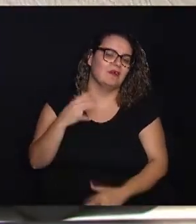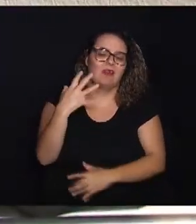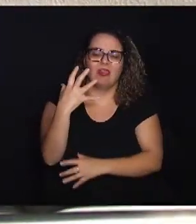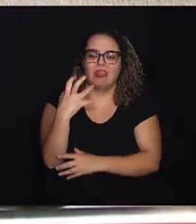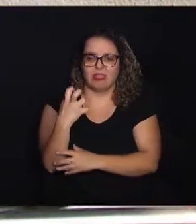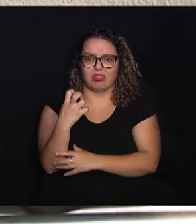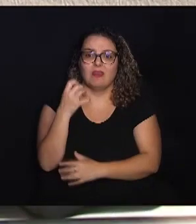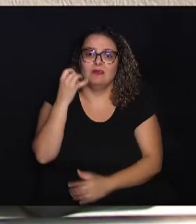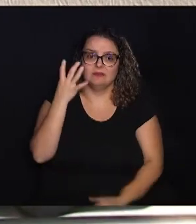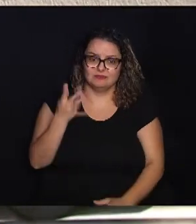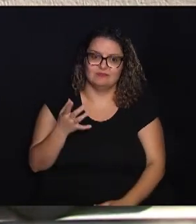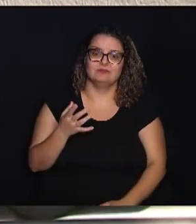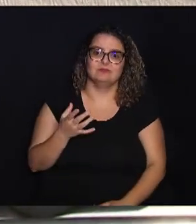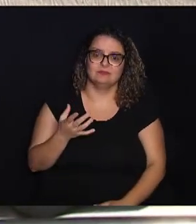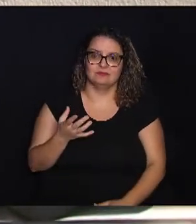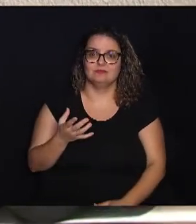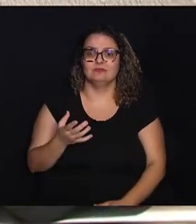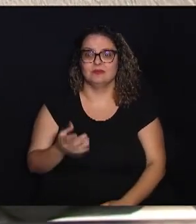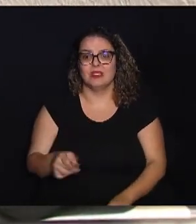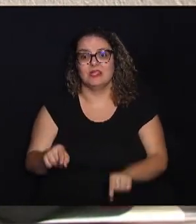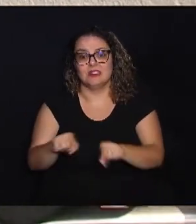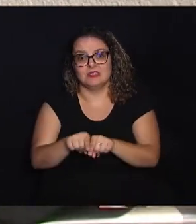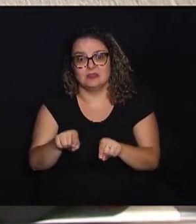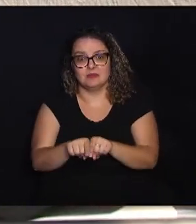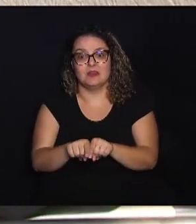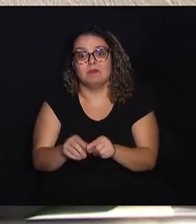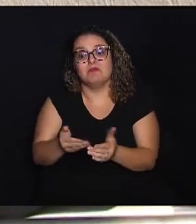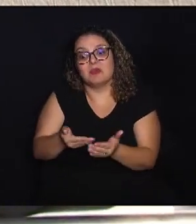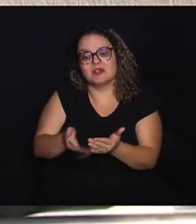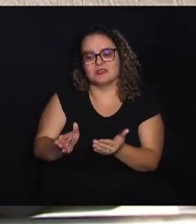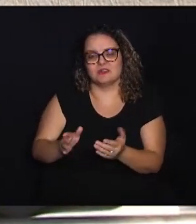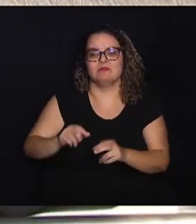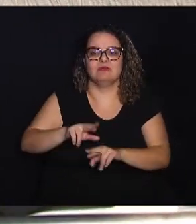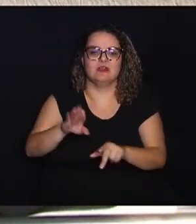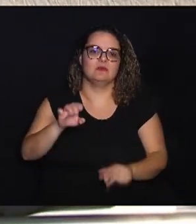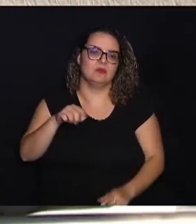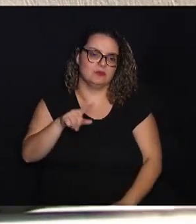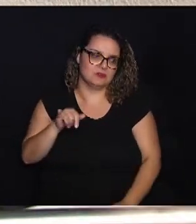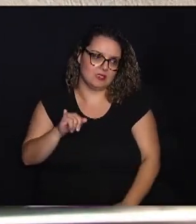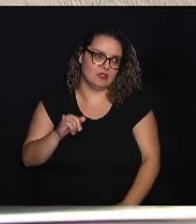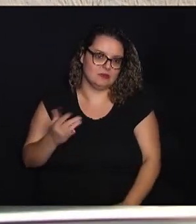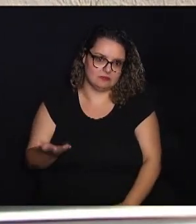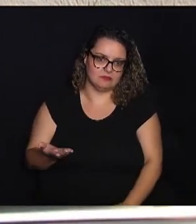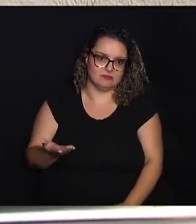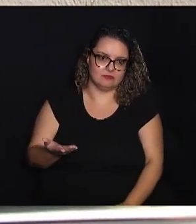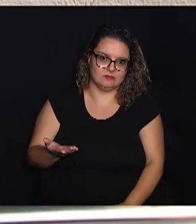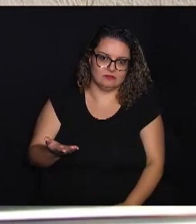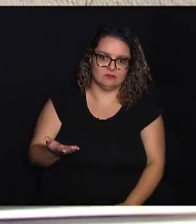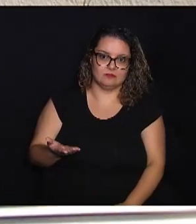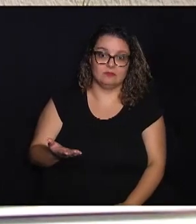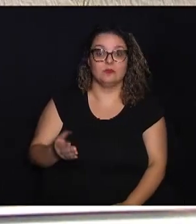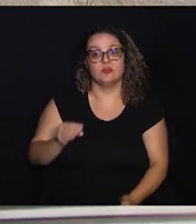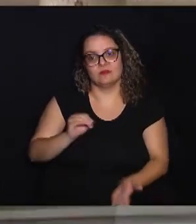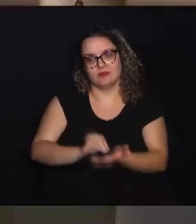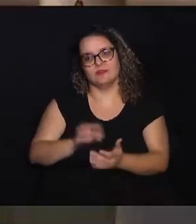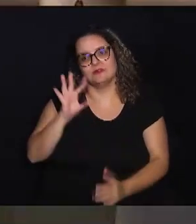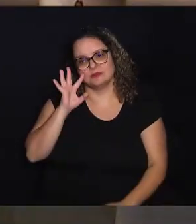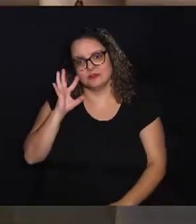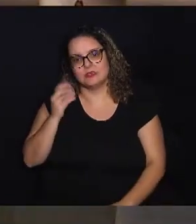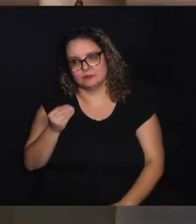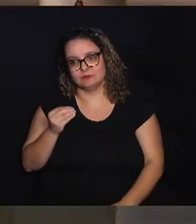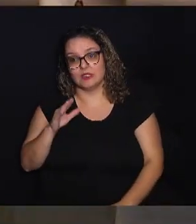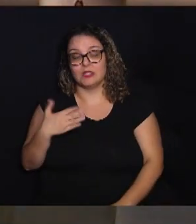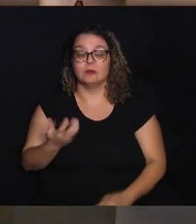também eu também perdi muito bonsai lá atrás. Mas por quê? Por falta de conhecimento. E eu hoje, quando eu